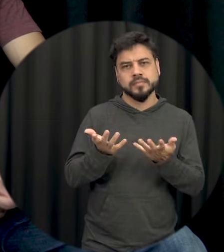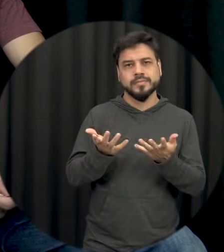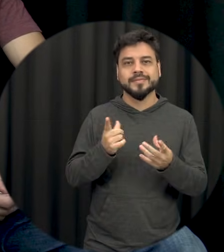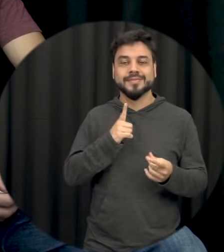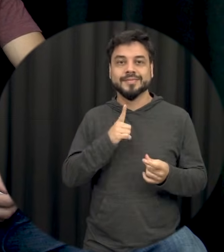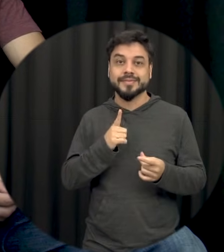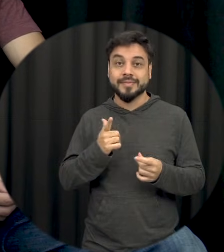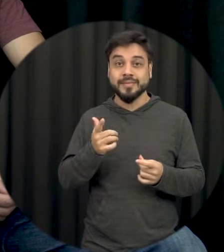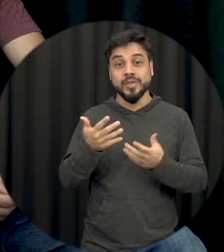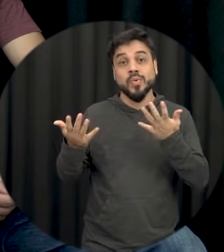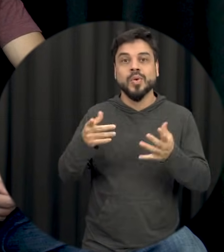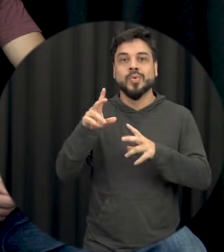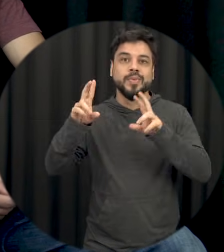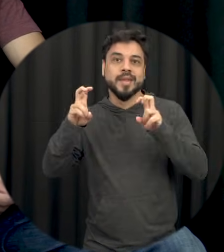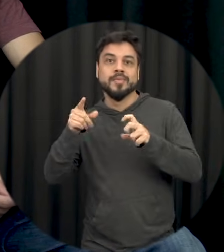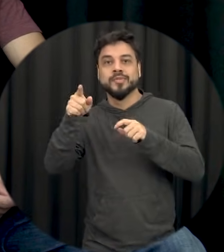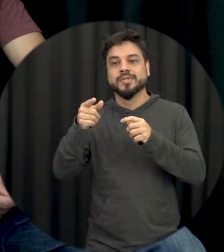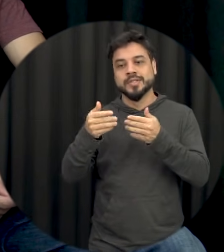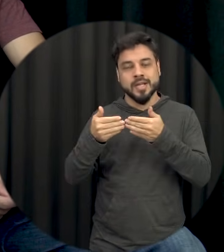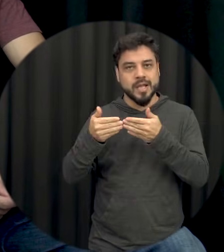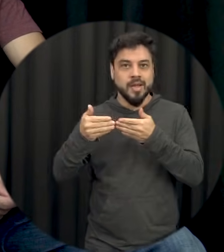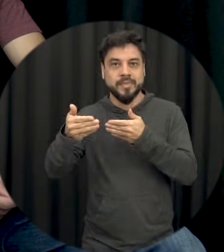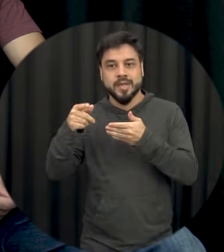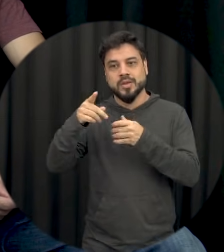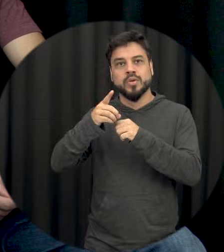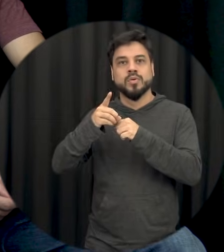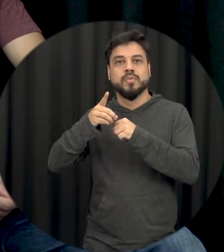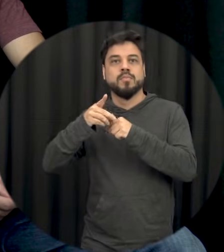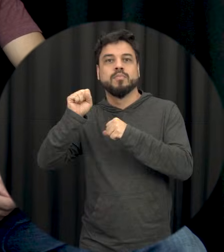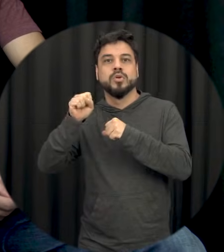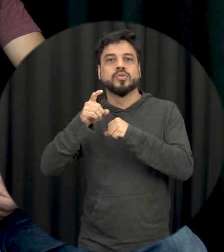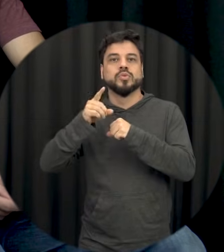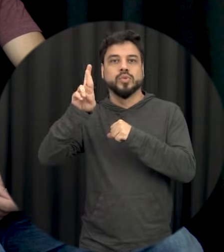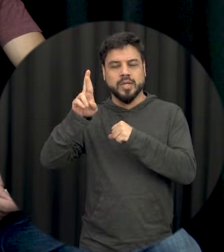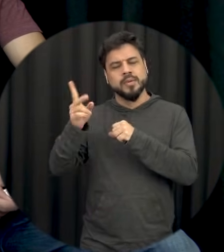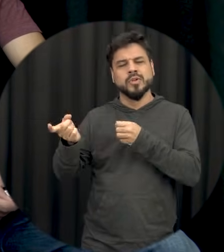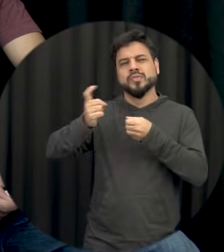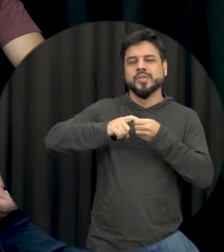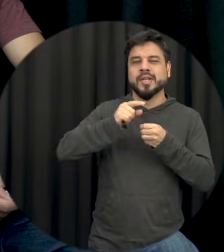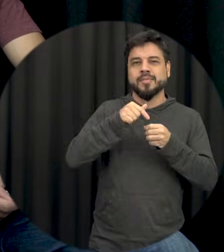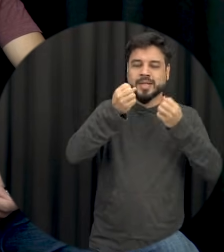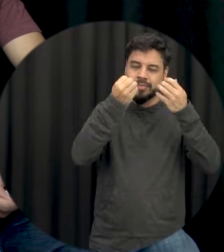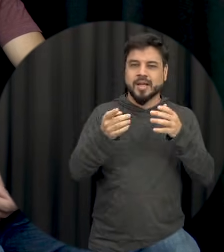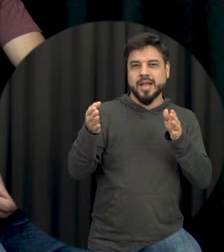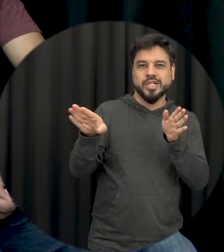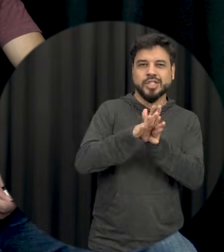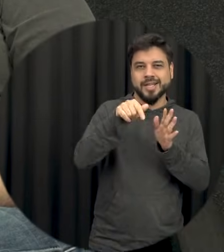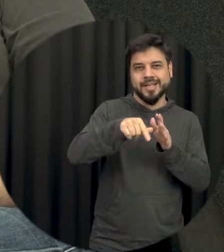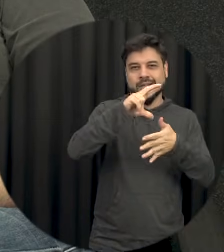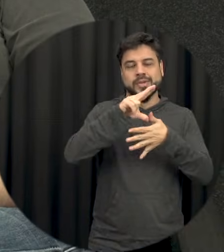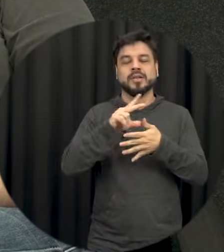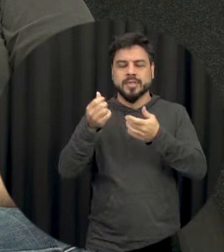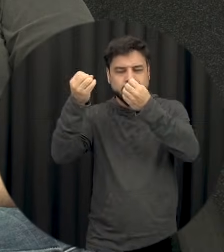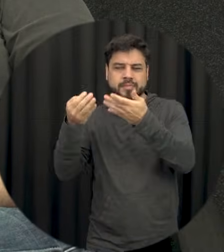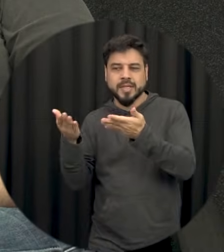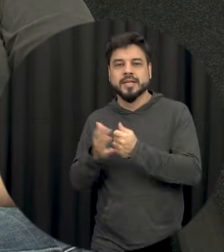Aí, para que temas o professor caminha ali no pós-doutorado? Antes de a gente retomar essa vinda para a Unila, porque aí dá para esmiuçar mais um pouquinho ali, né? Então,